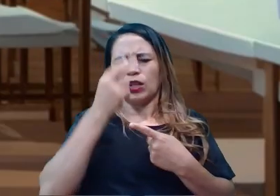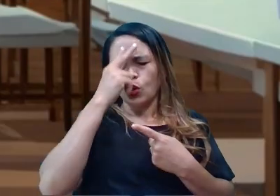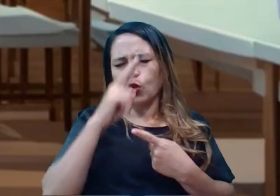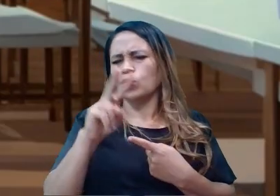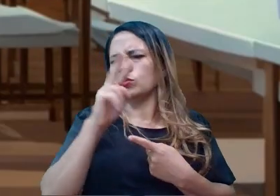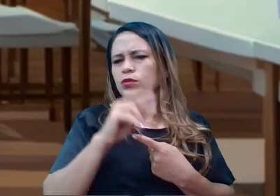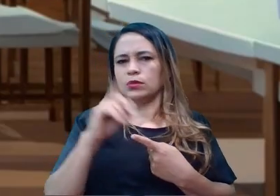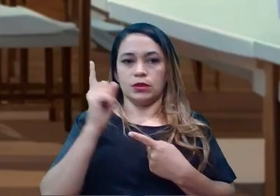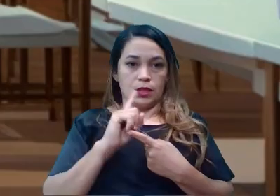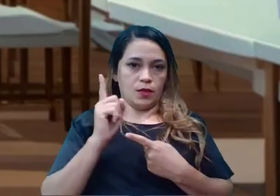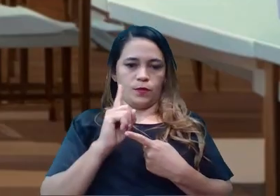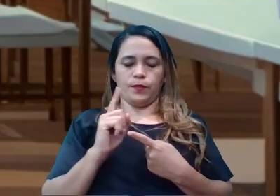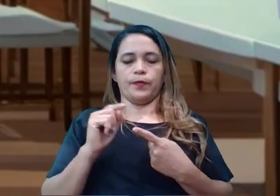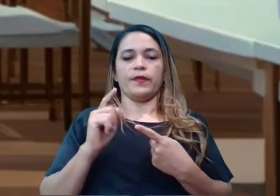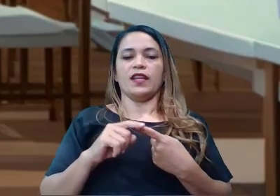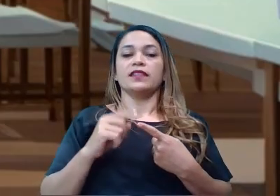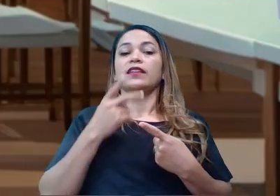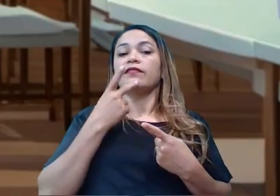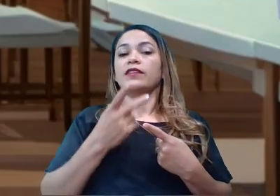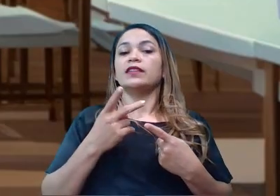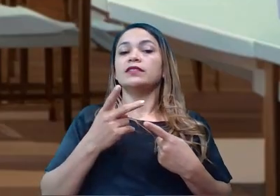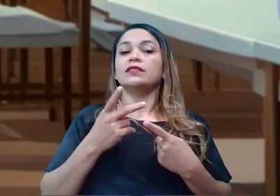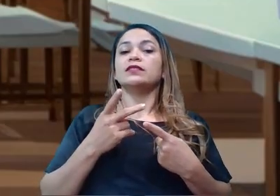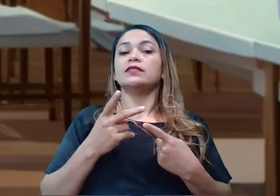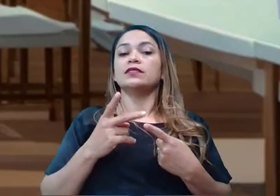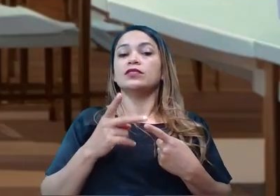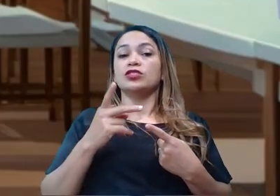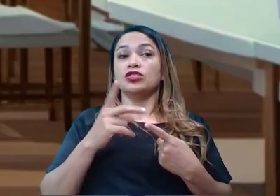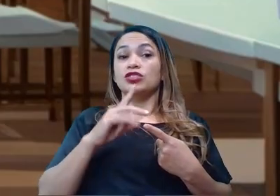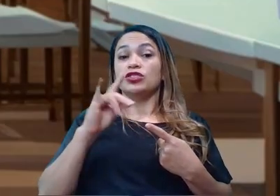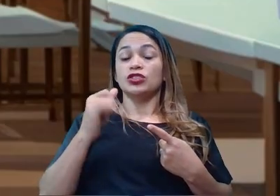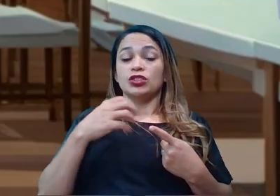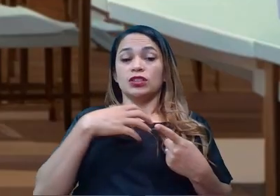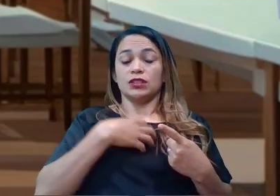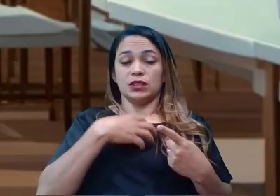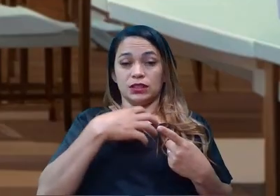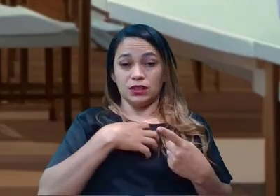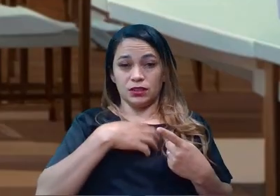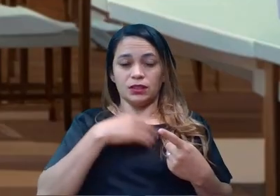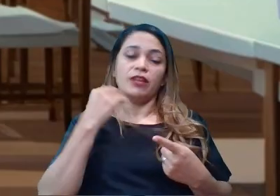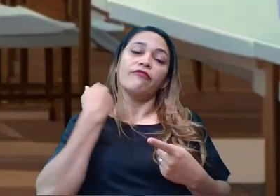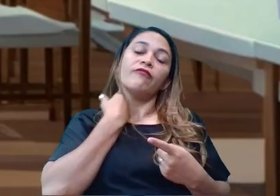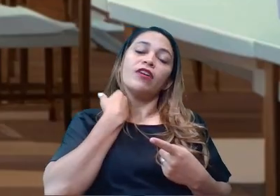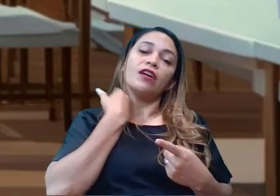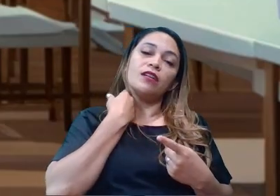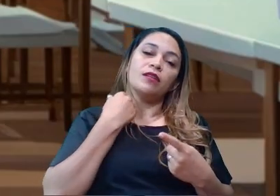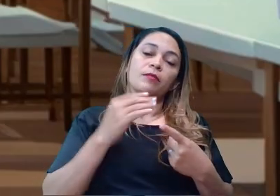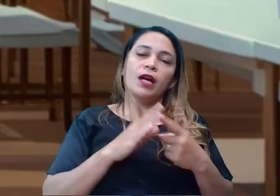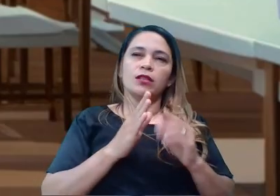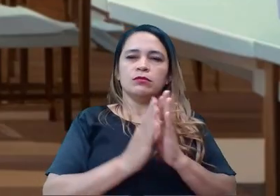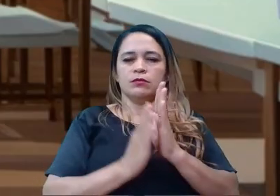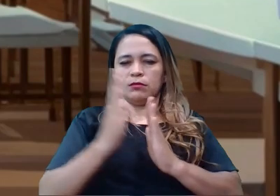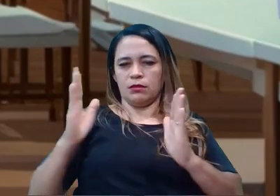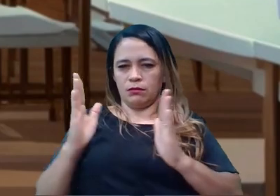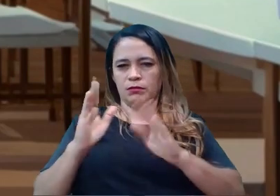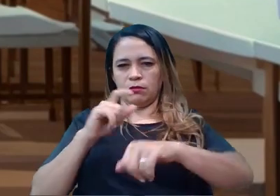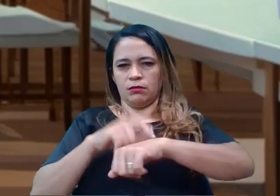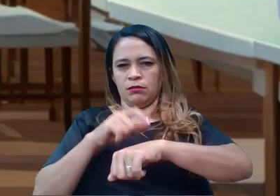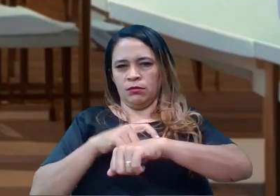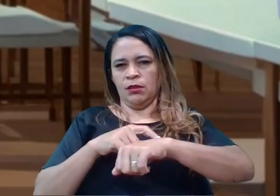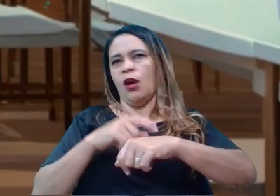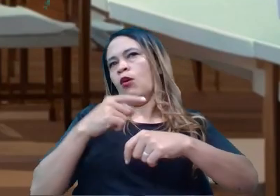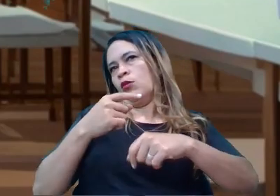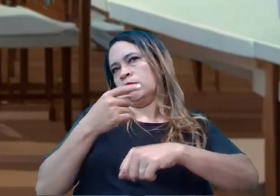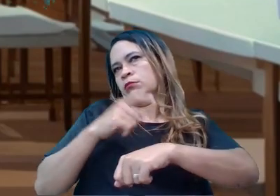dias? Não. A gente está contando dias como dias no sintoma, que seria a febre. Mas o intervalo de tempo é o número de